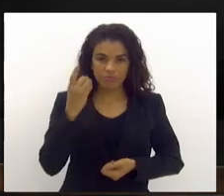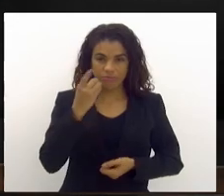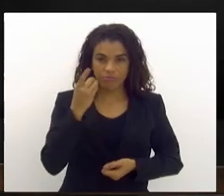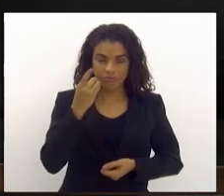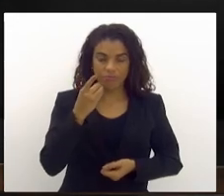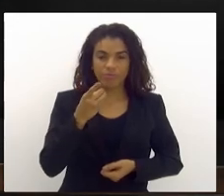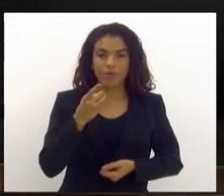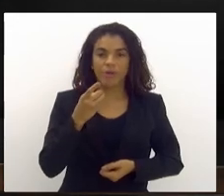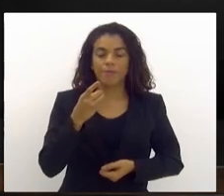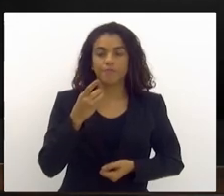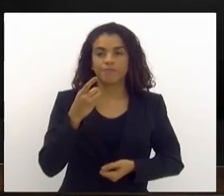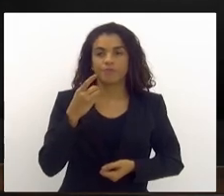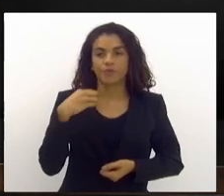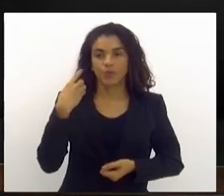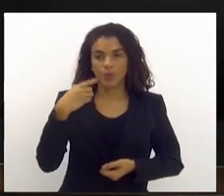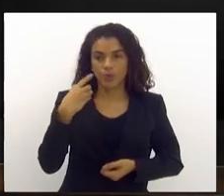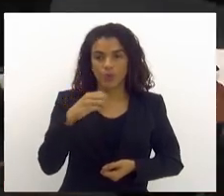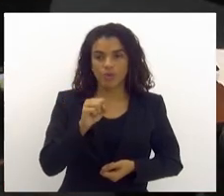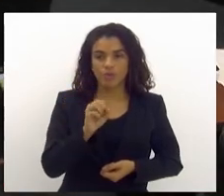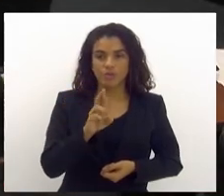Deputado doutor Serginho.